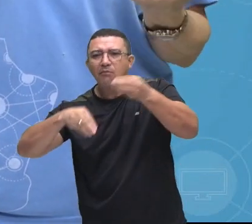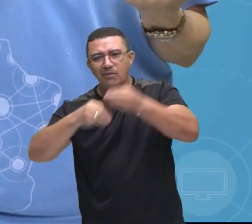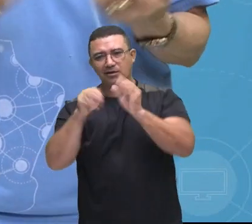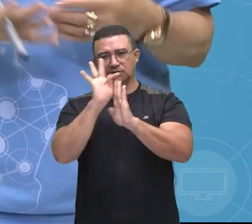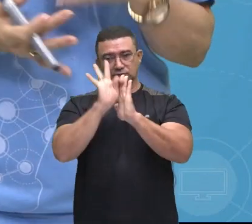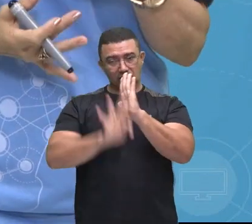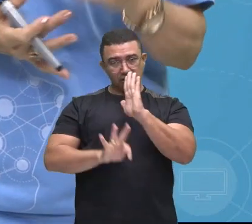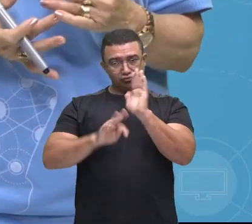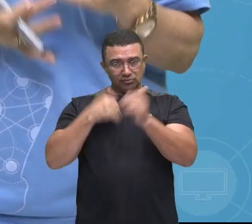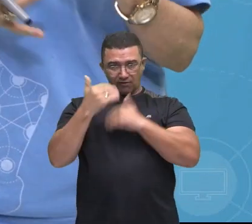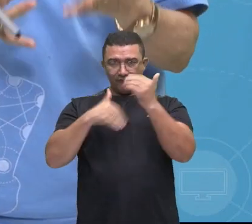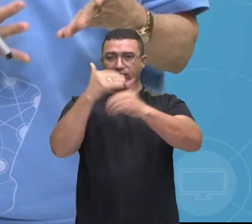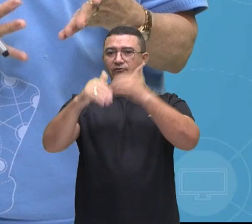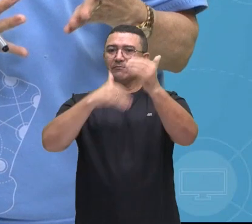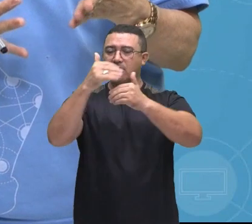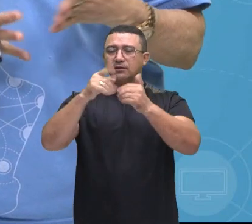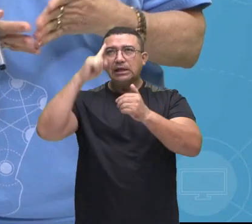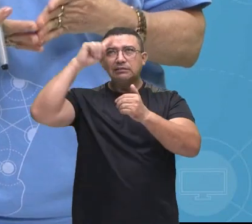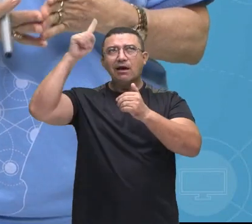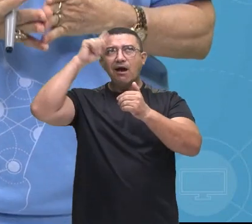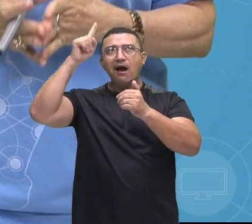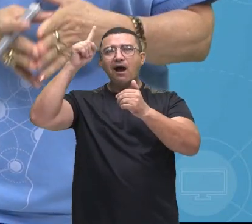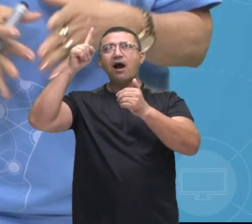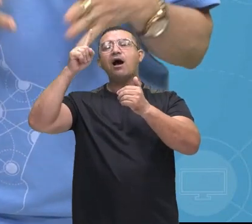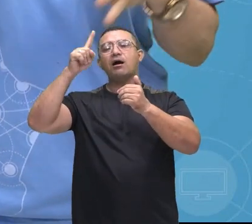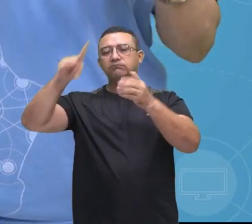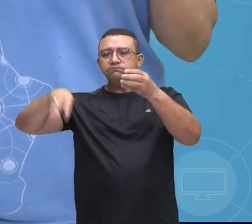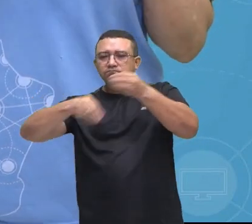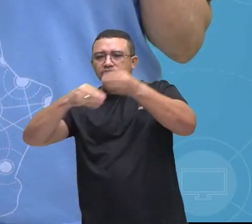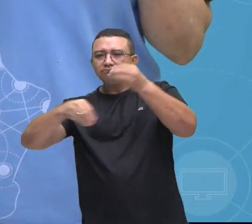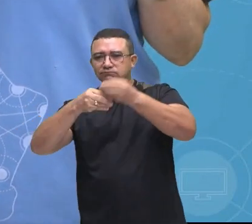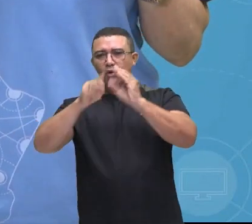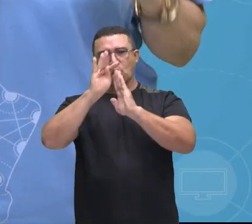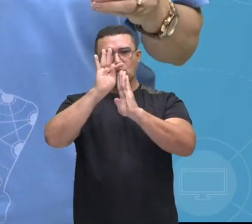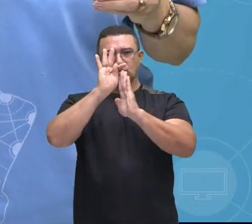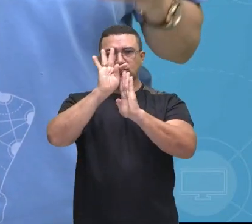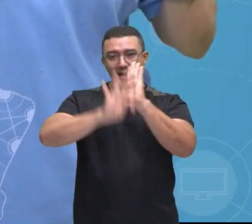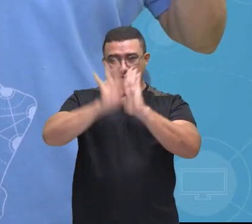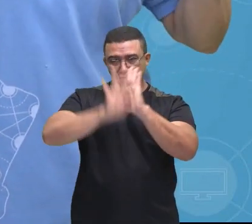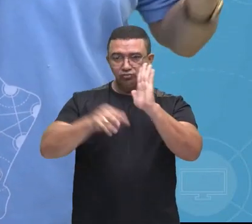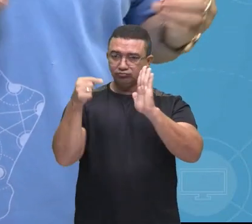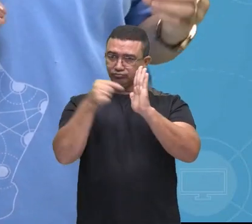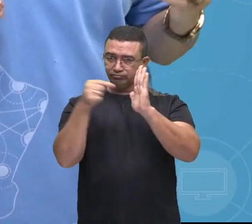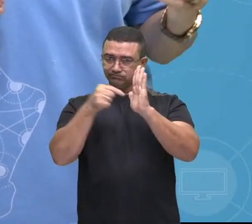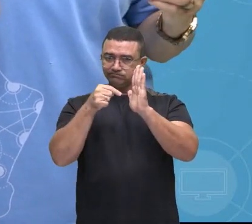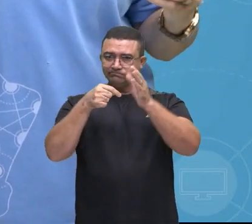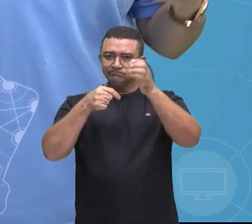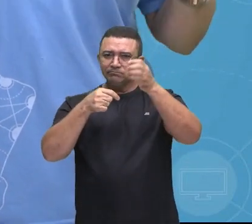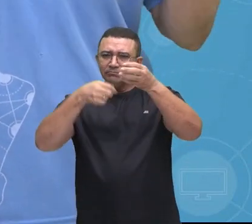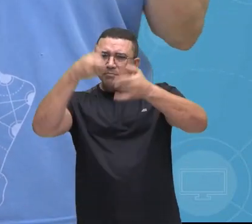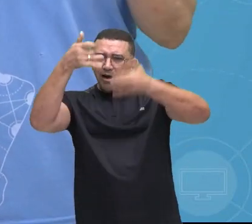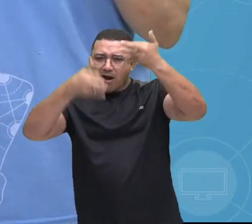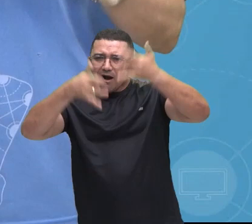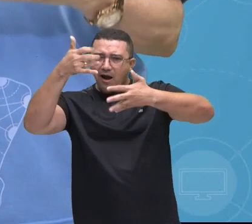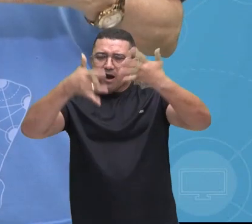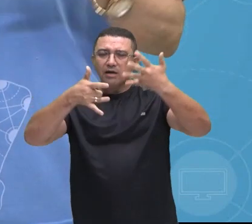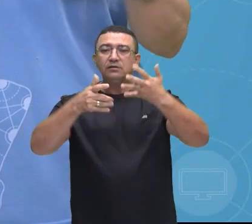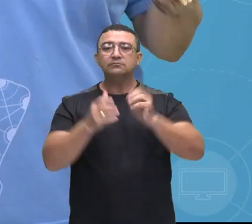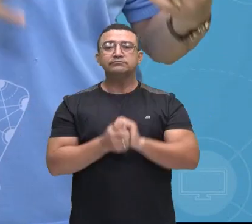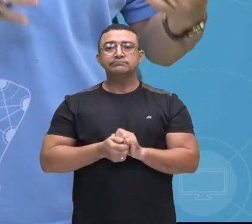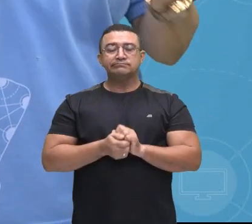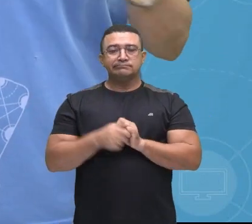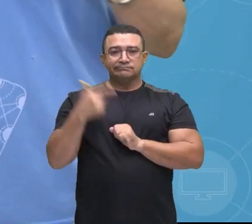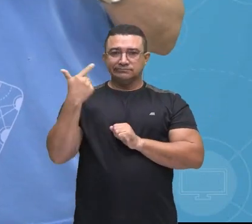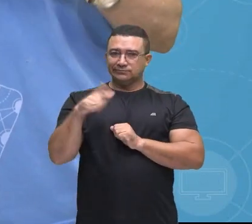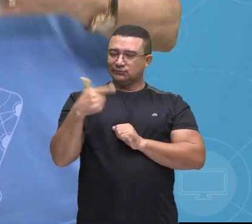esse desenvolvimento das ideias principais. Então, o que é descrito ali? O que você percebe? Sem forças